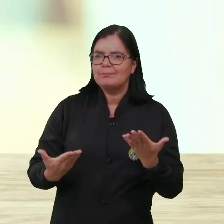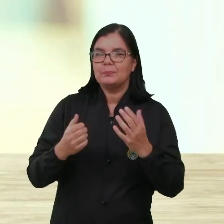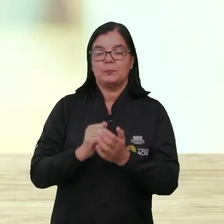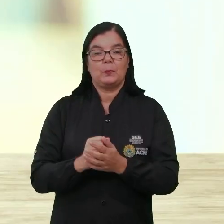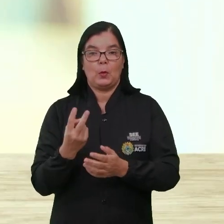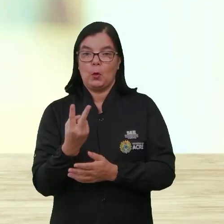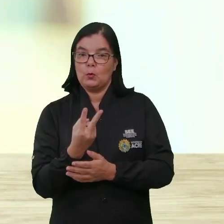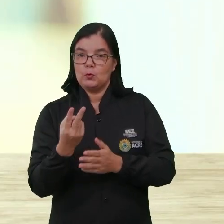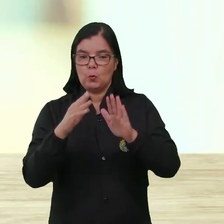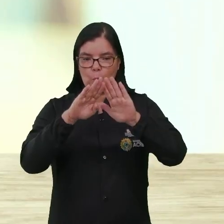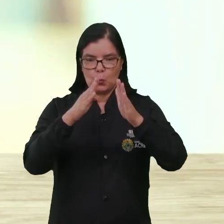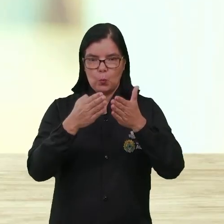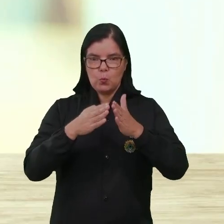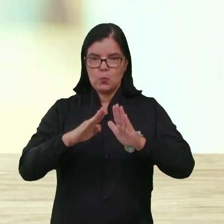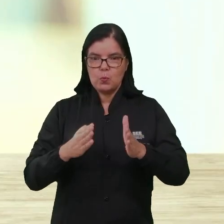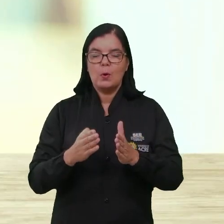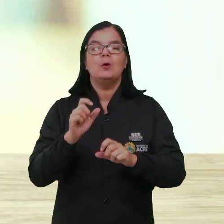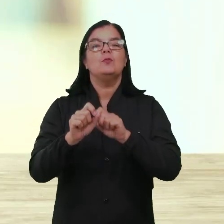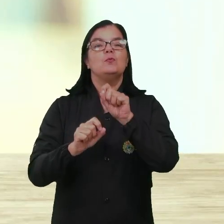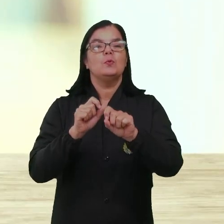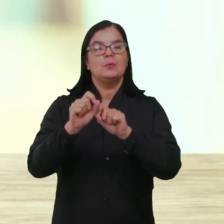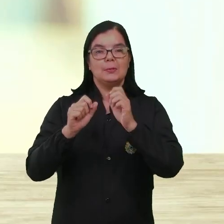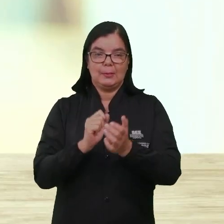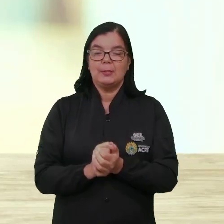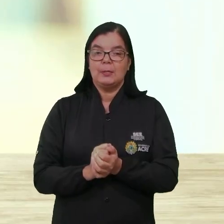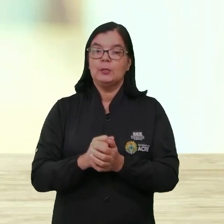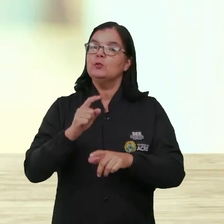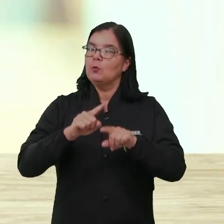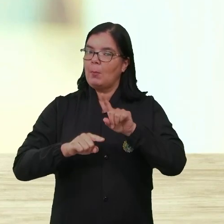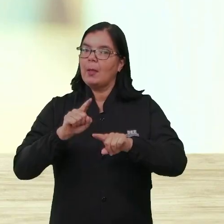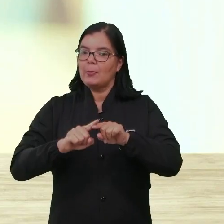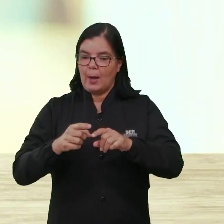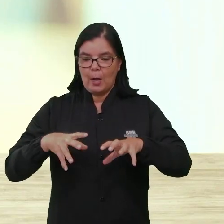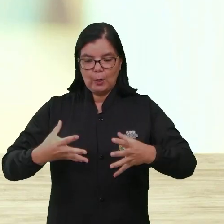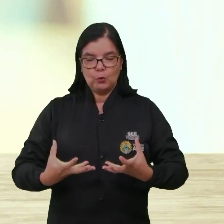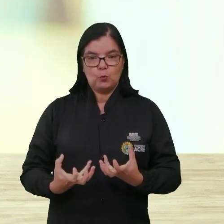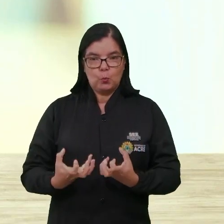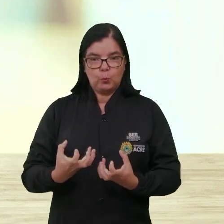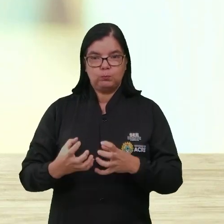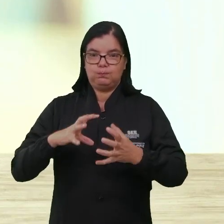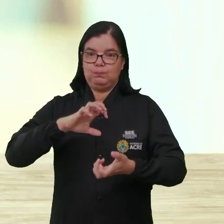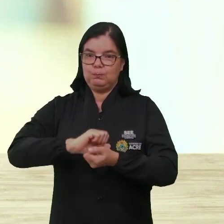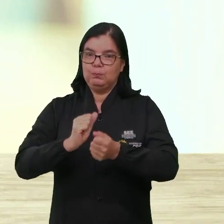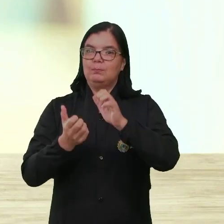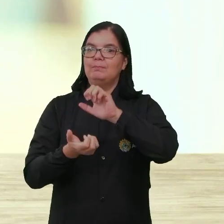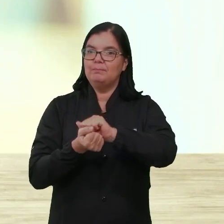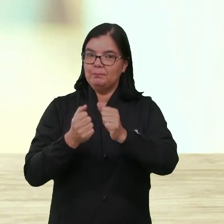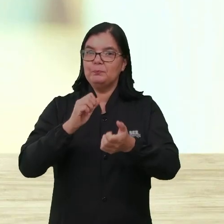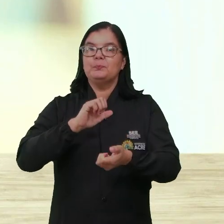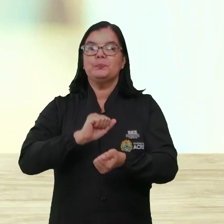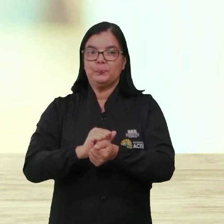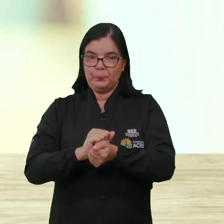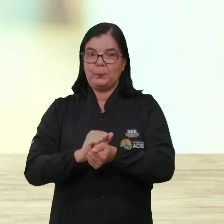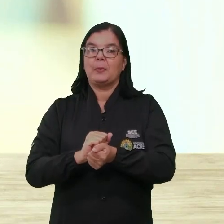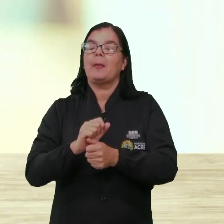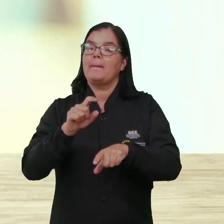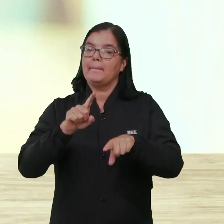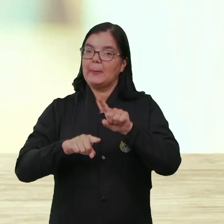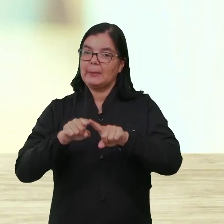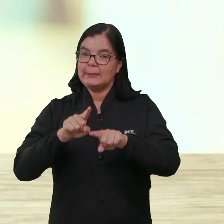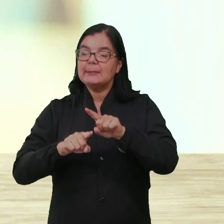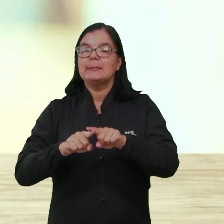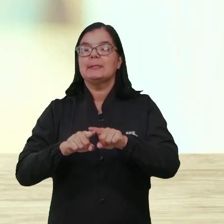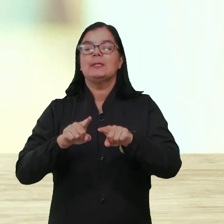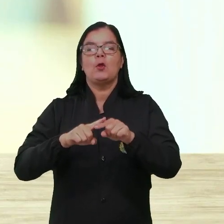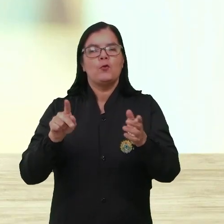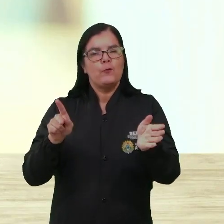dois vasos têm em comum o fato de serem materiais cerâmicos. Ou seja, gente, eles vêm o quê? De materiais minerais,